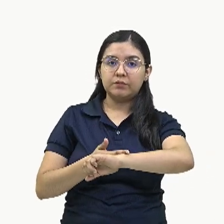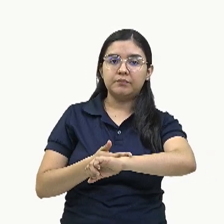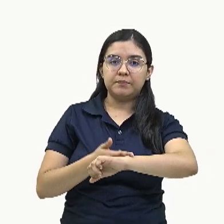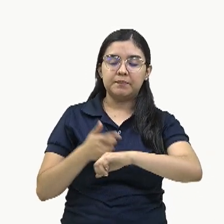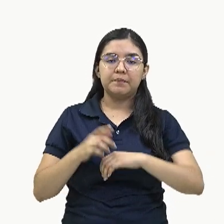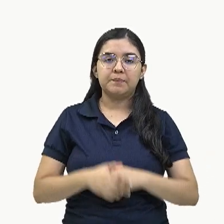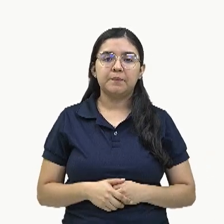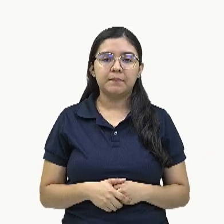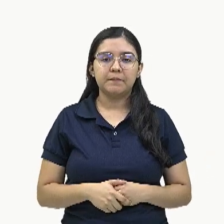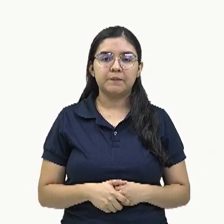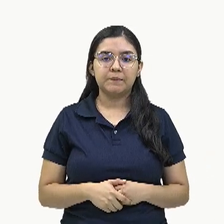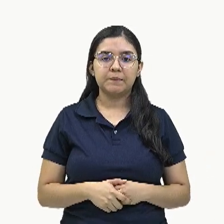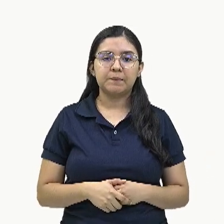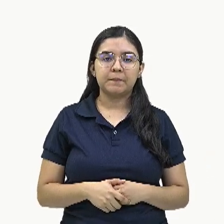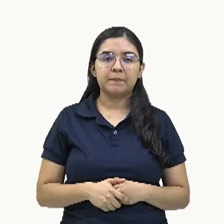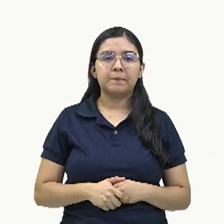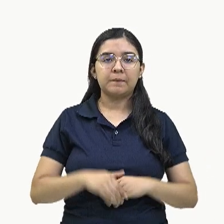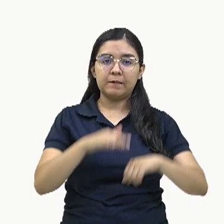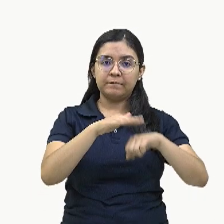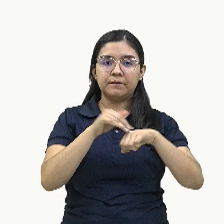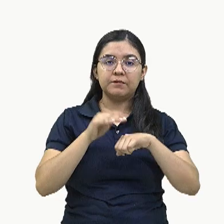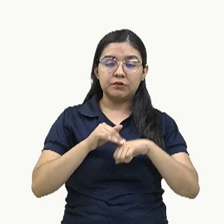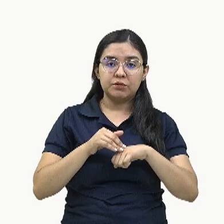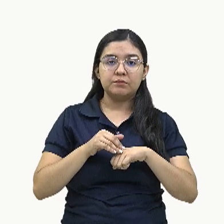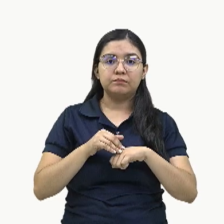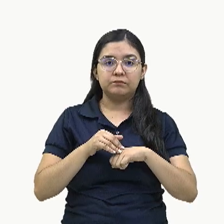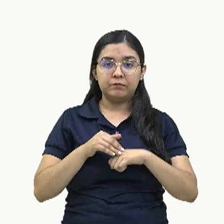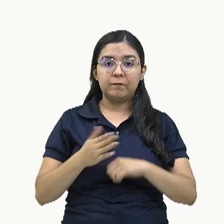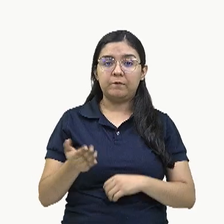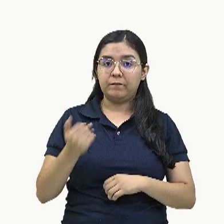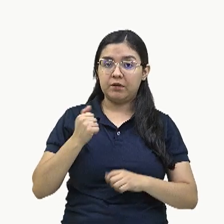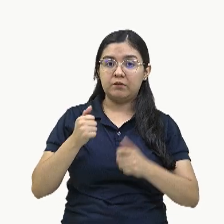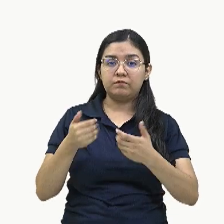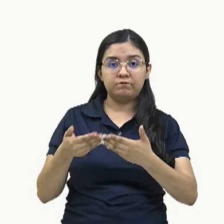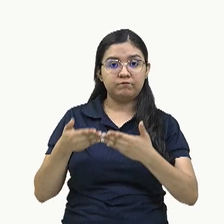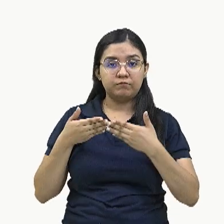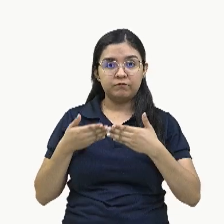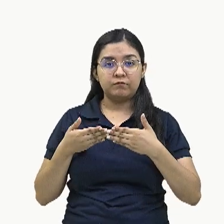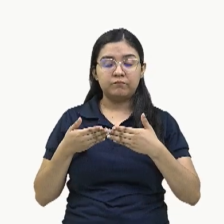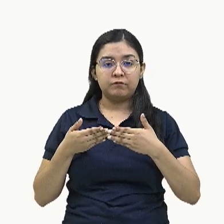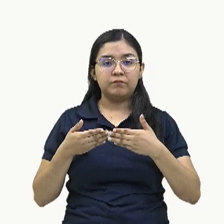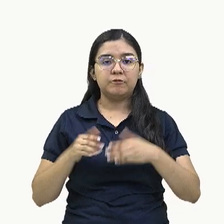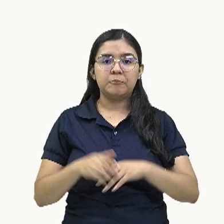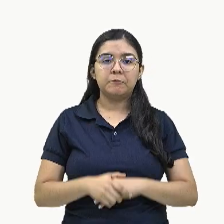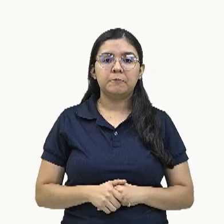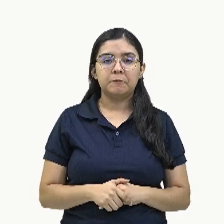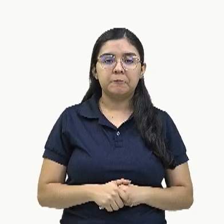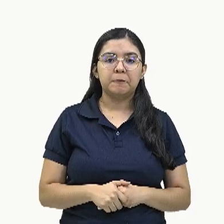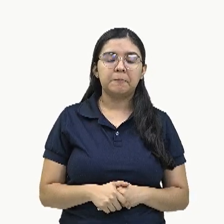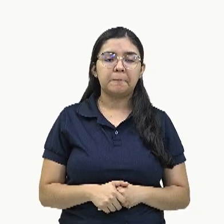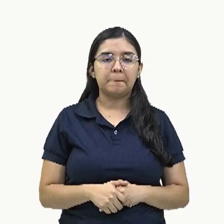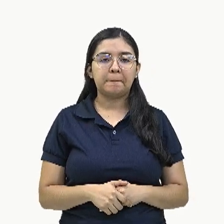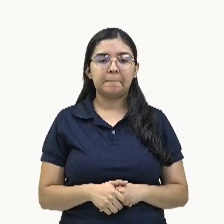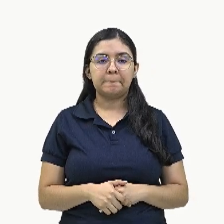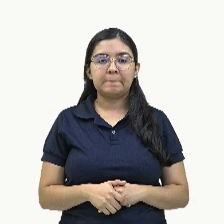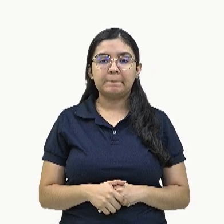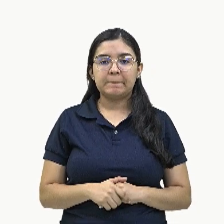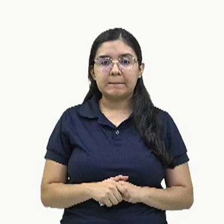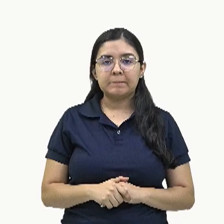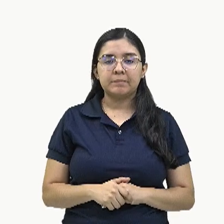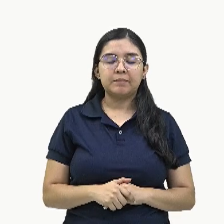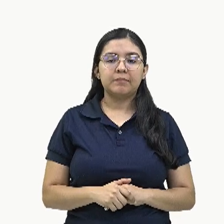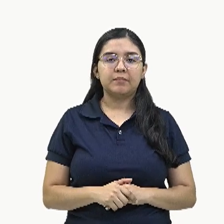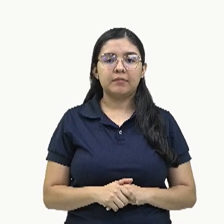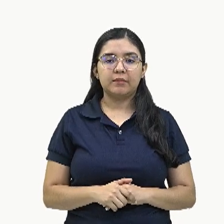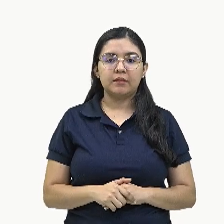né? Come here, vem cá, vem aqui. É diferente de você dizer can you please come here?